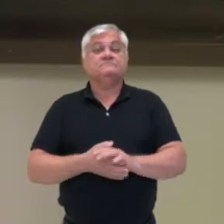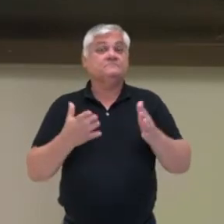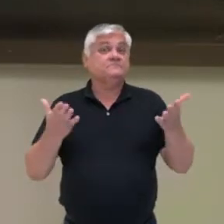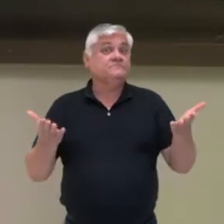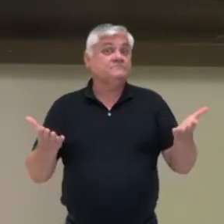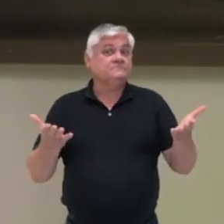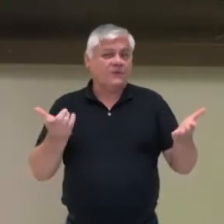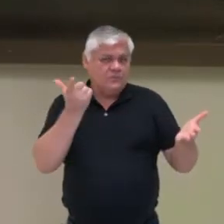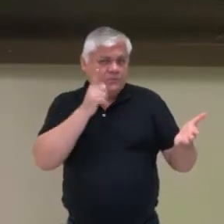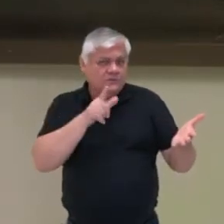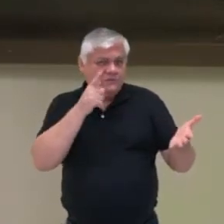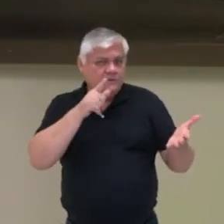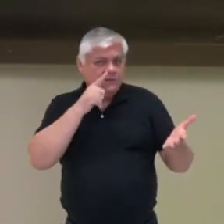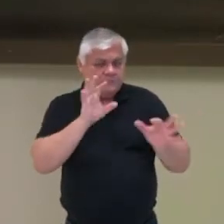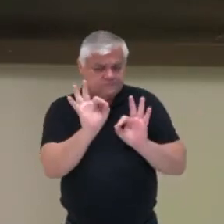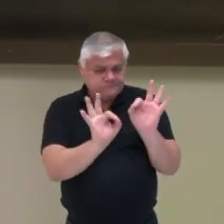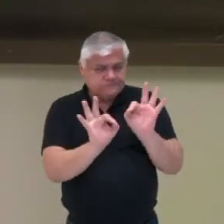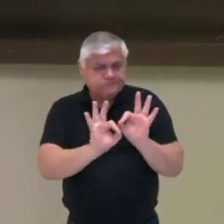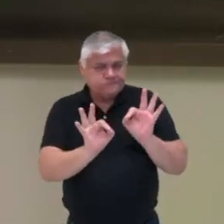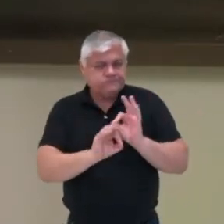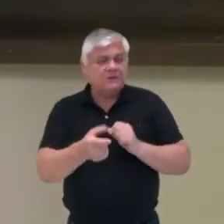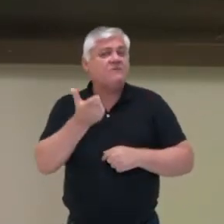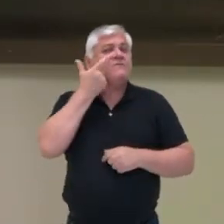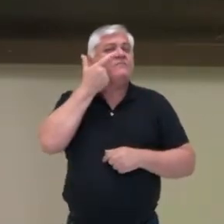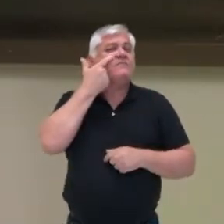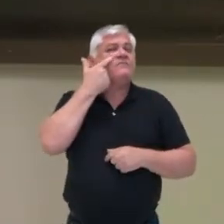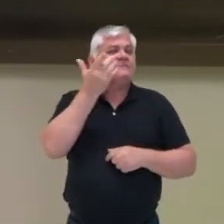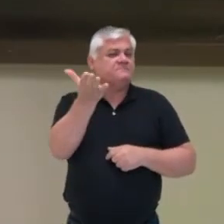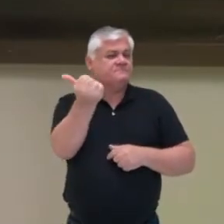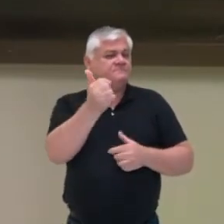pessoal, conseguiram resolver? Vamos lá para a correção?